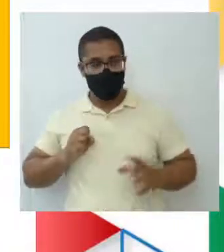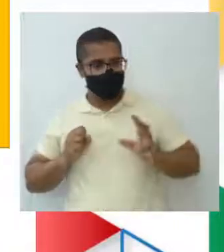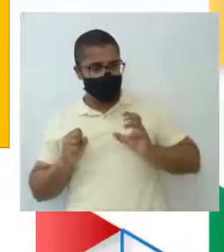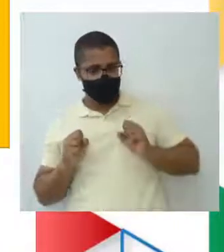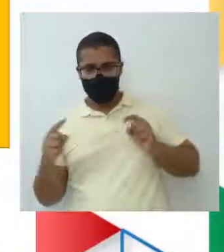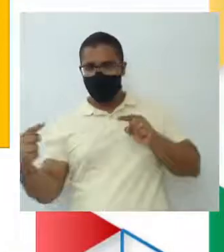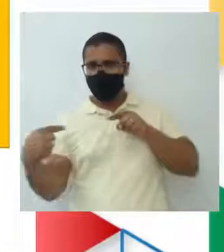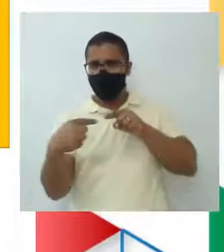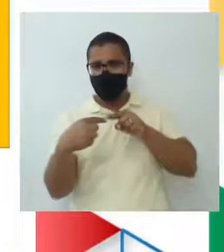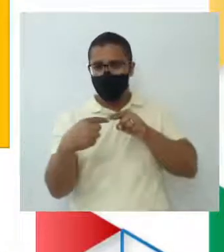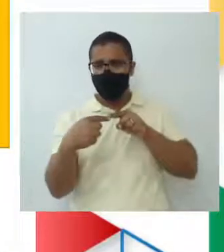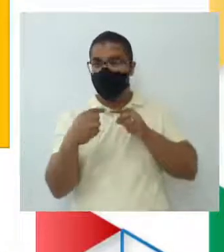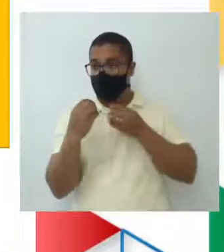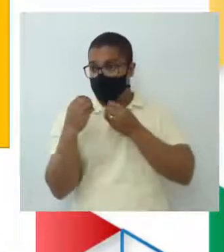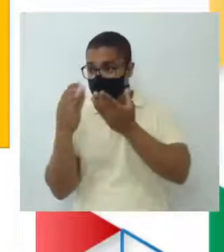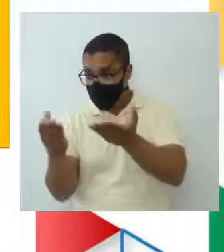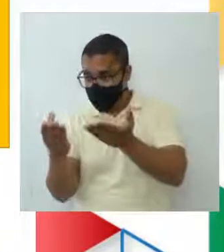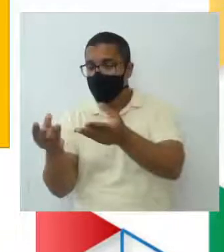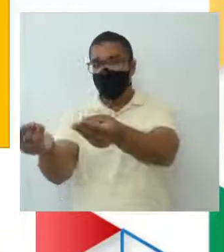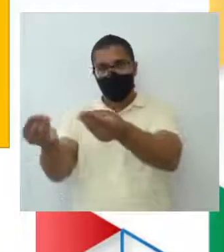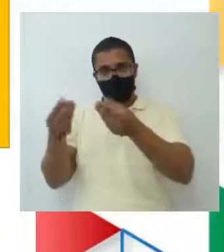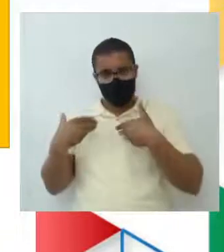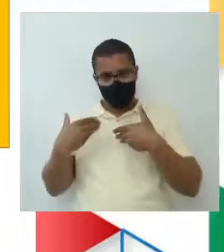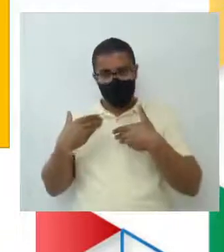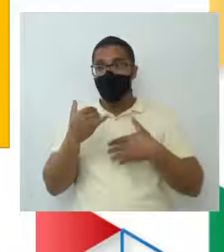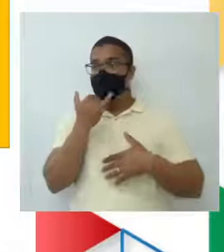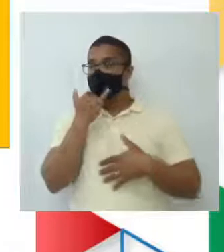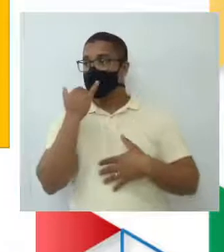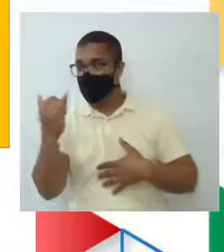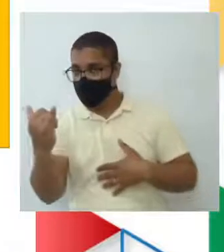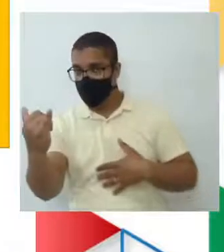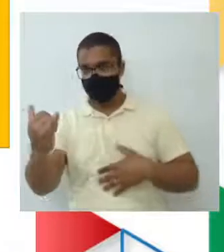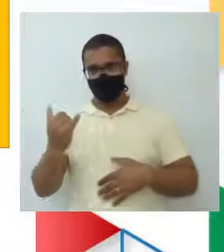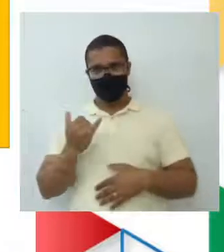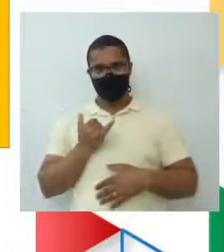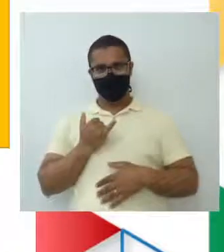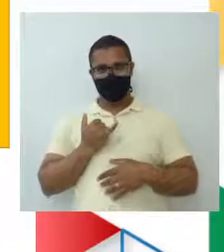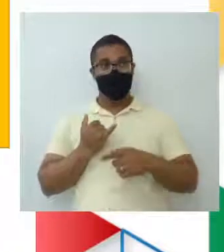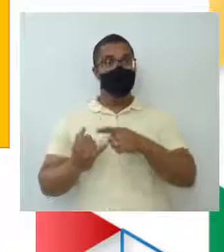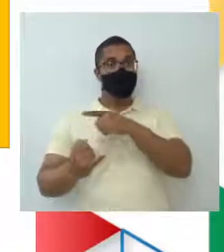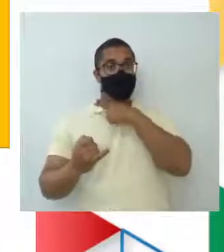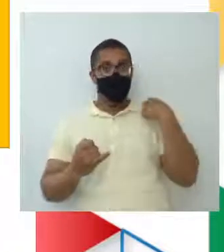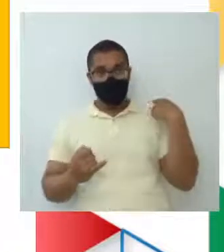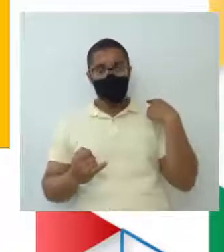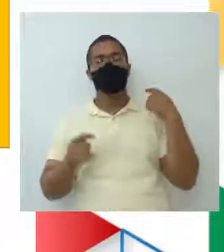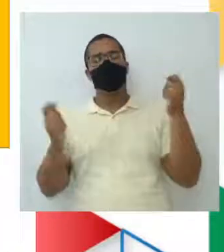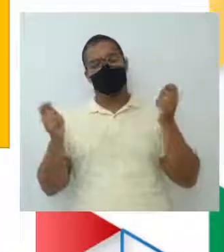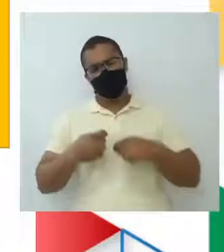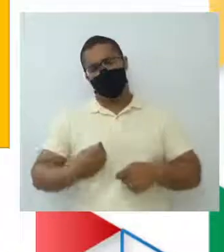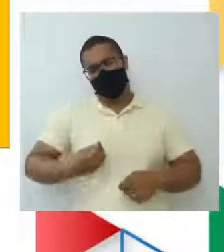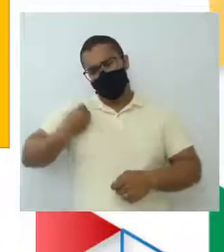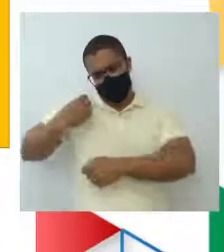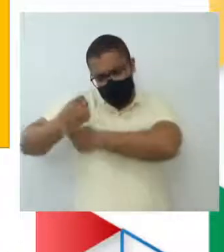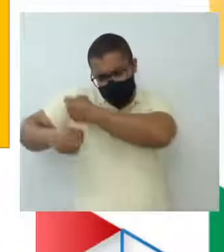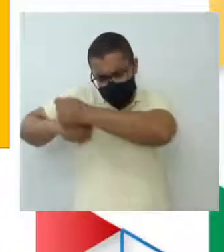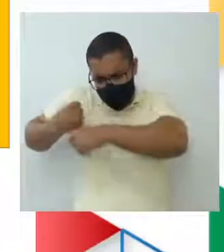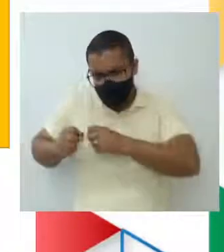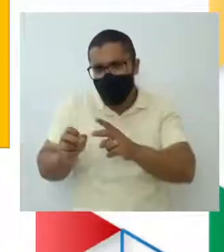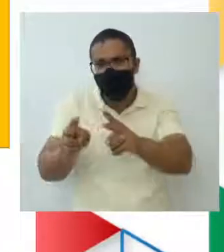é perdoando que se é perdoado, e é morrendo que se vive para a vida